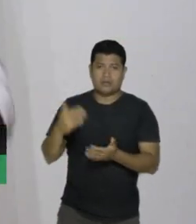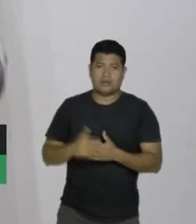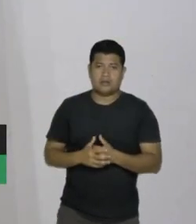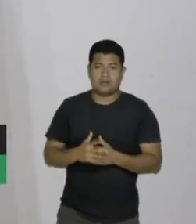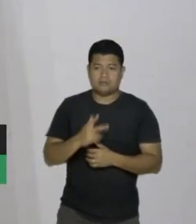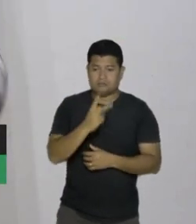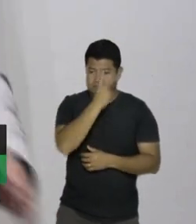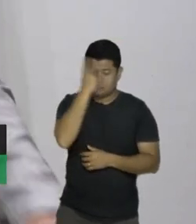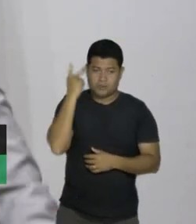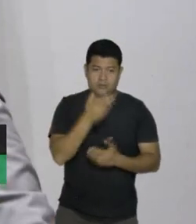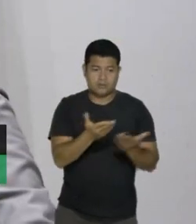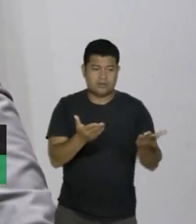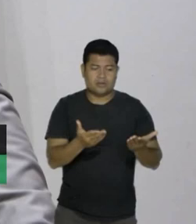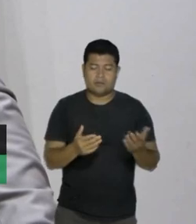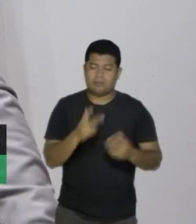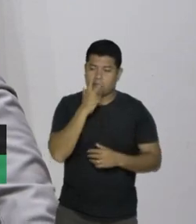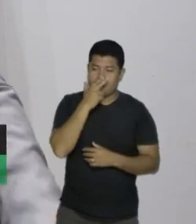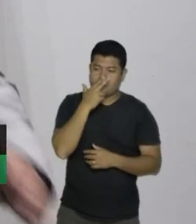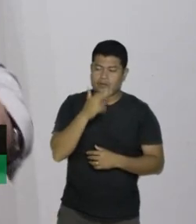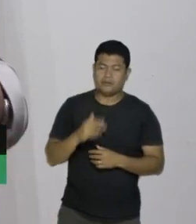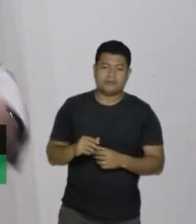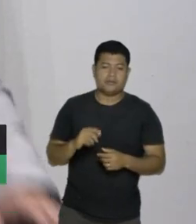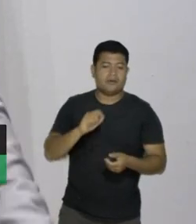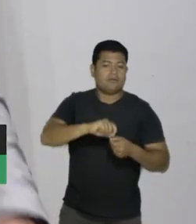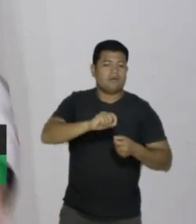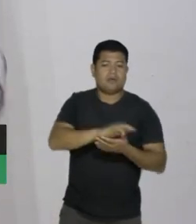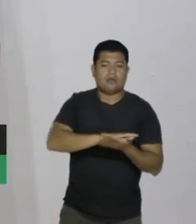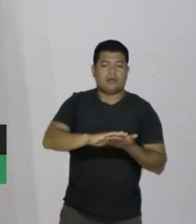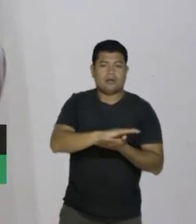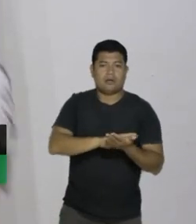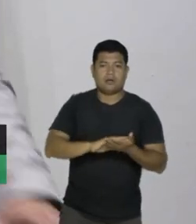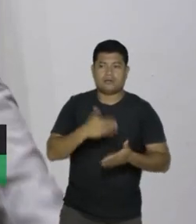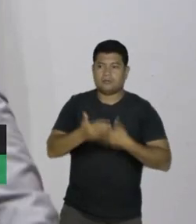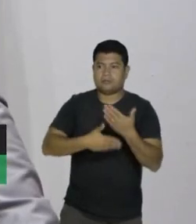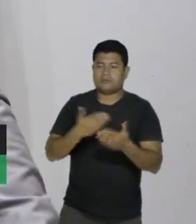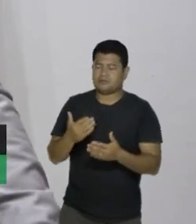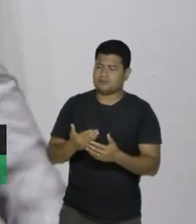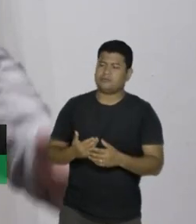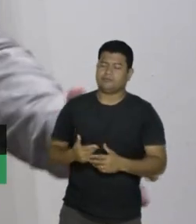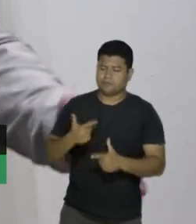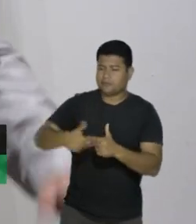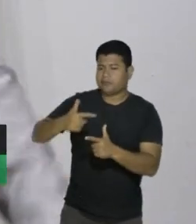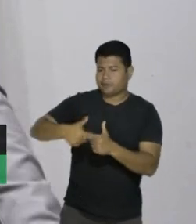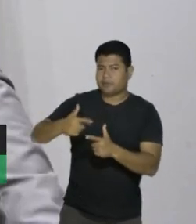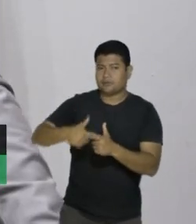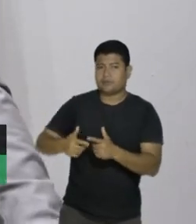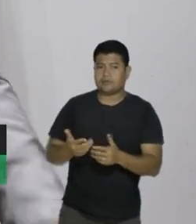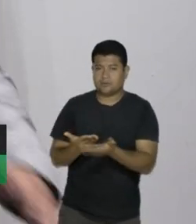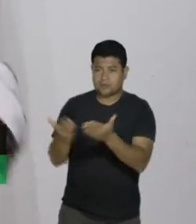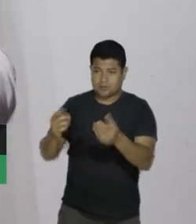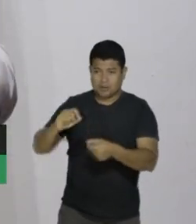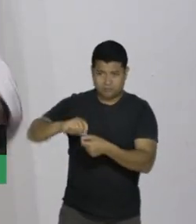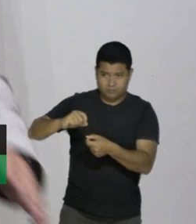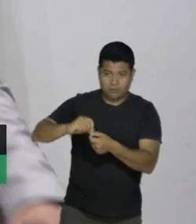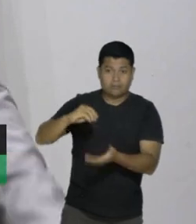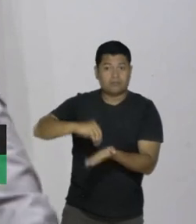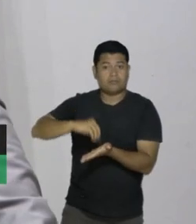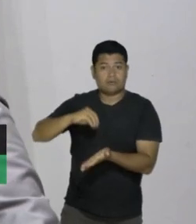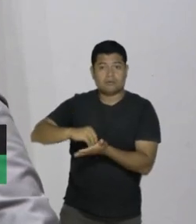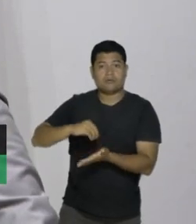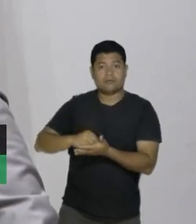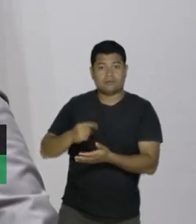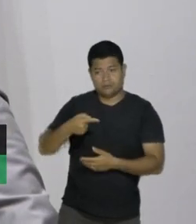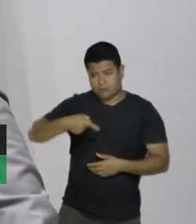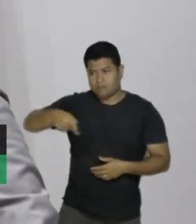vai vir incomodar vocês mais tarde por causa de não ter feito o registro então Kate faça o registro de vocês aqueles que não fizeram ainda sei que a grande maioria